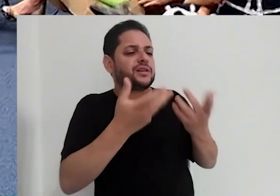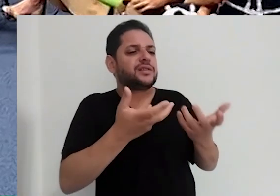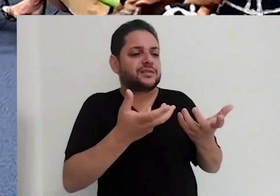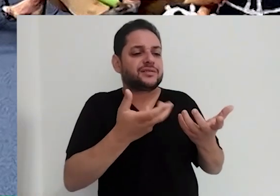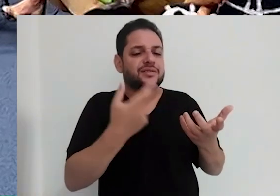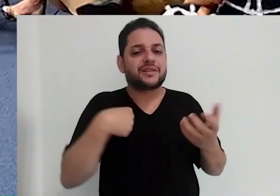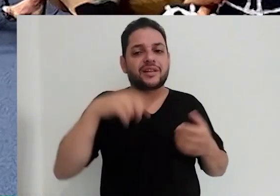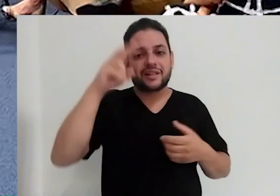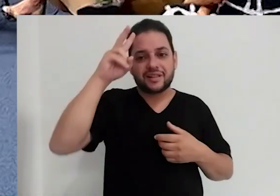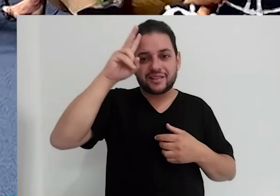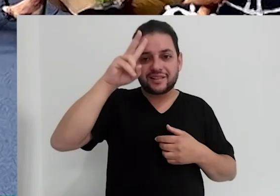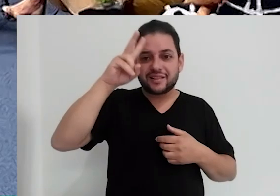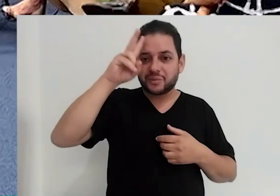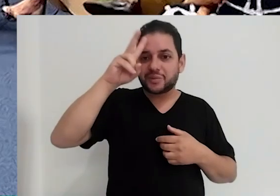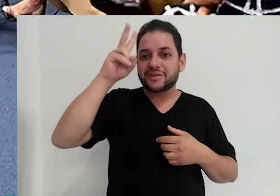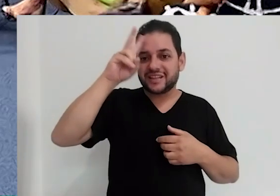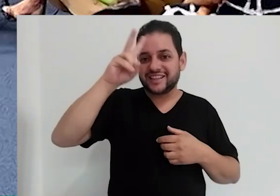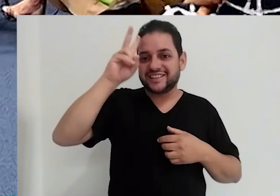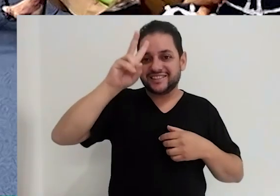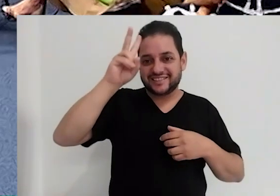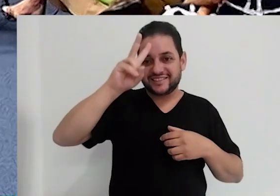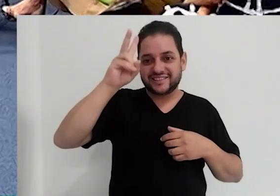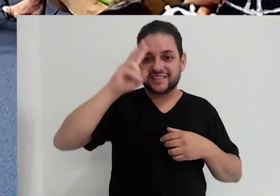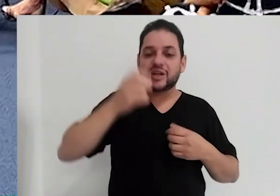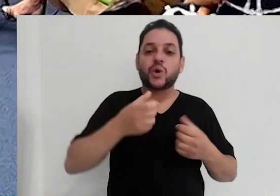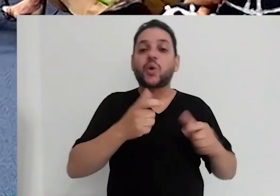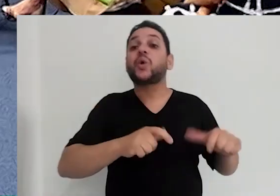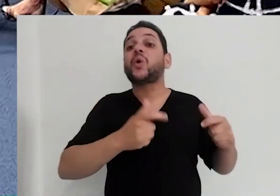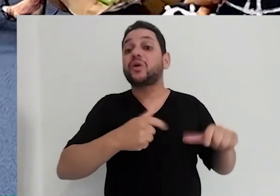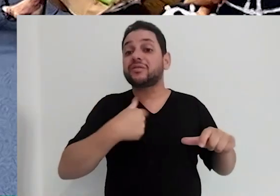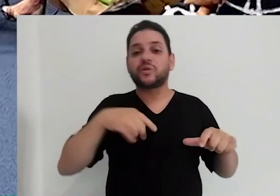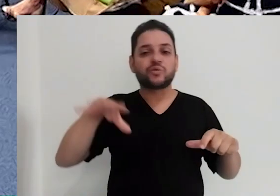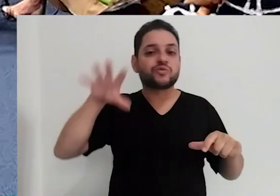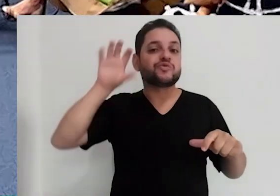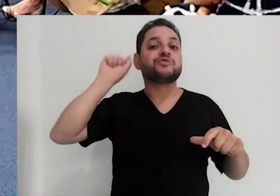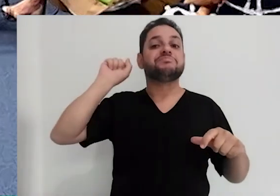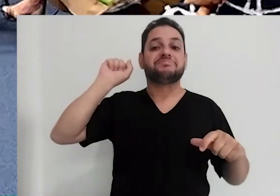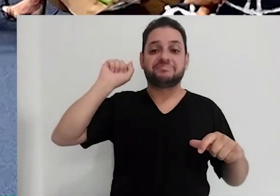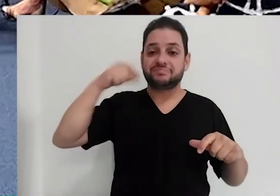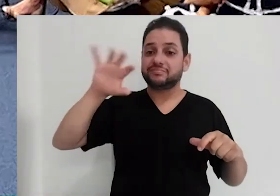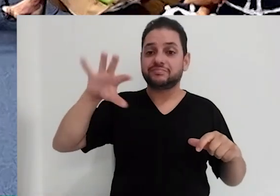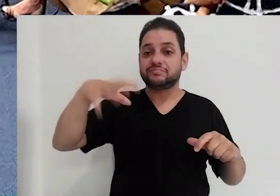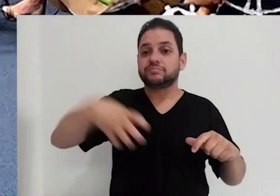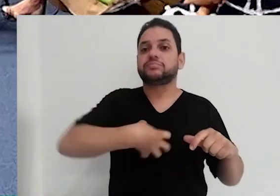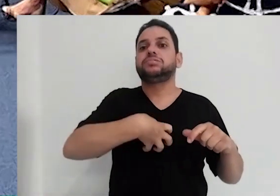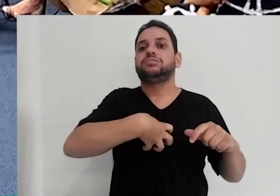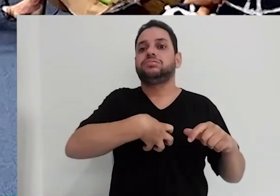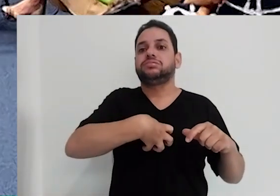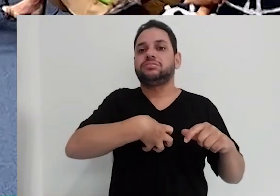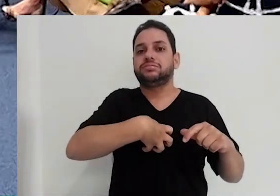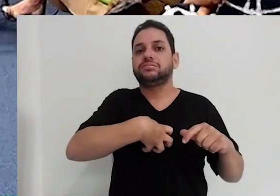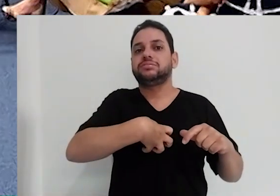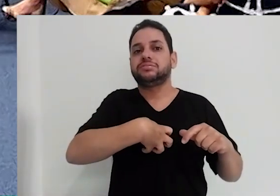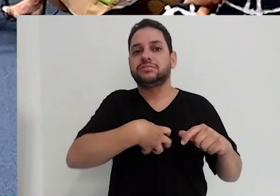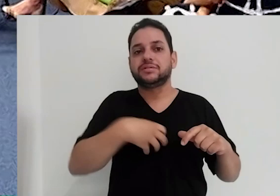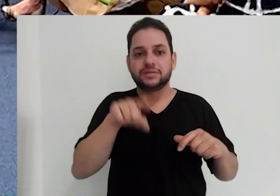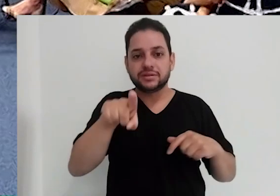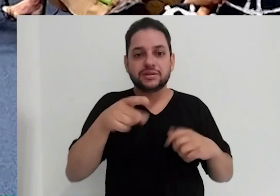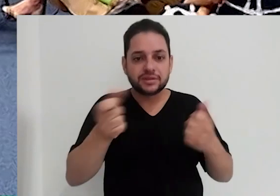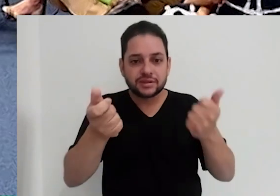para mim foi muito eh impactante né E você falou um pouquinho sobre a questão eh